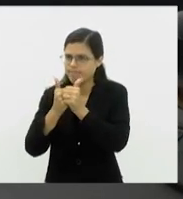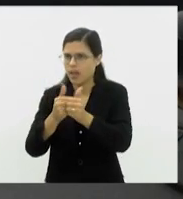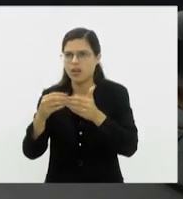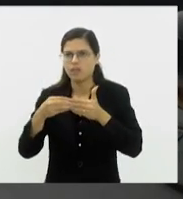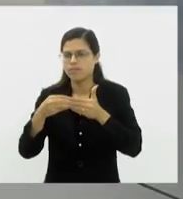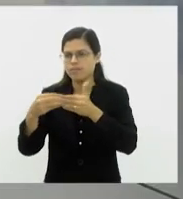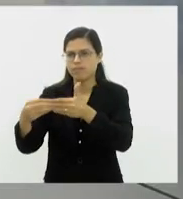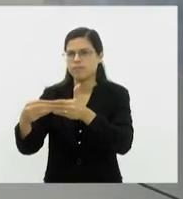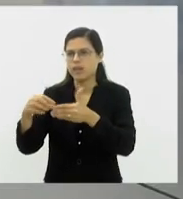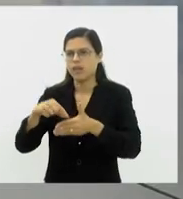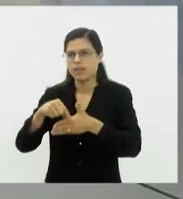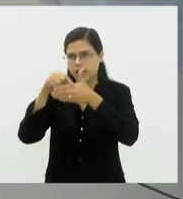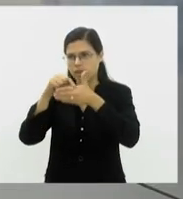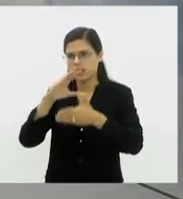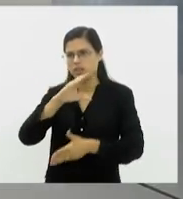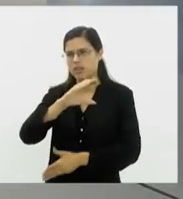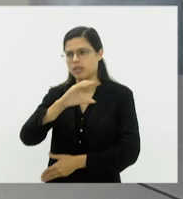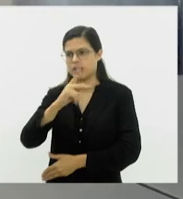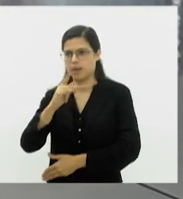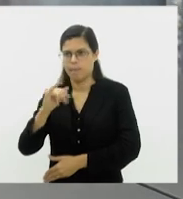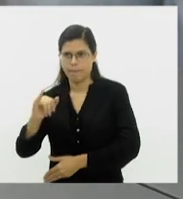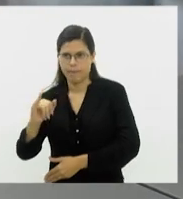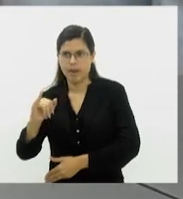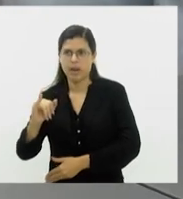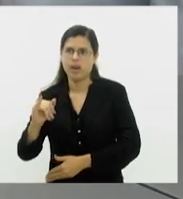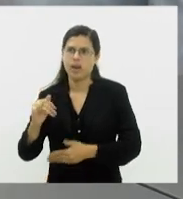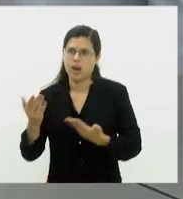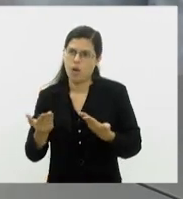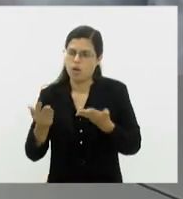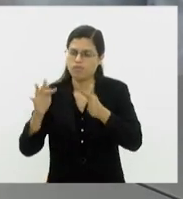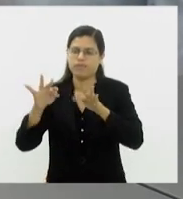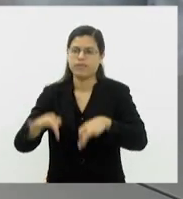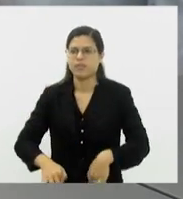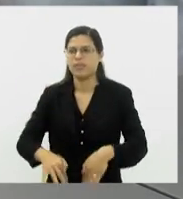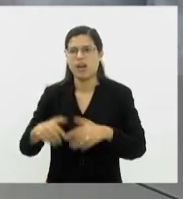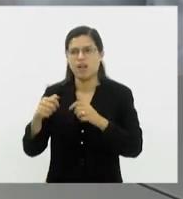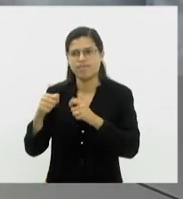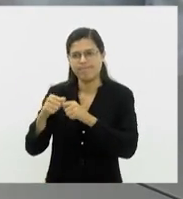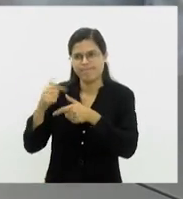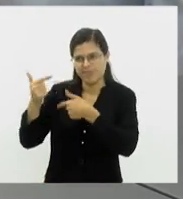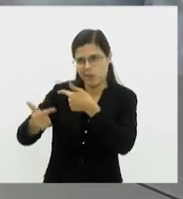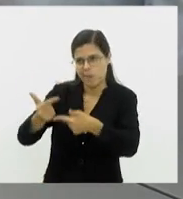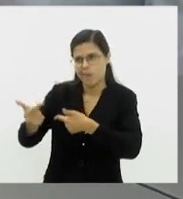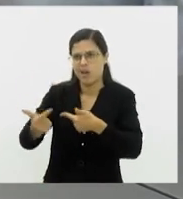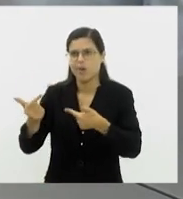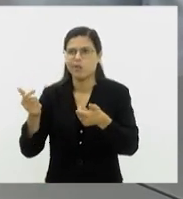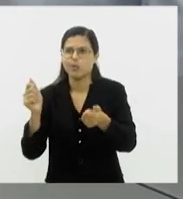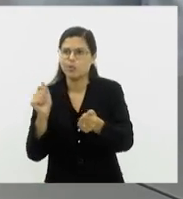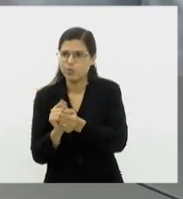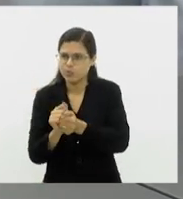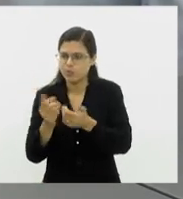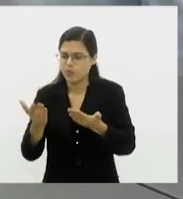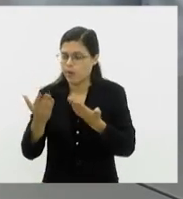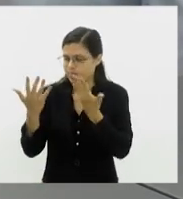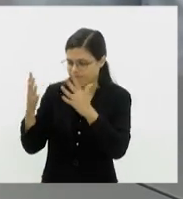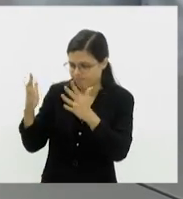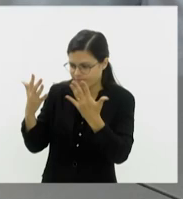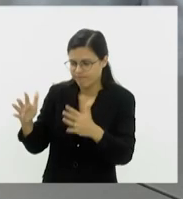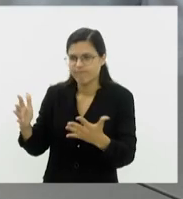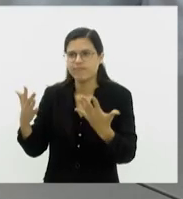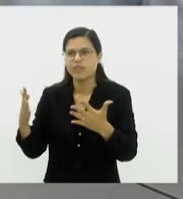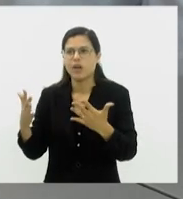dessa CPI chegamos ao final fizemos um trabalho em conjunto então quero te dar parabéns por toda